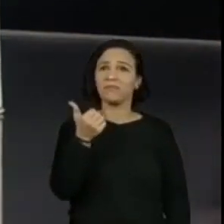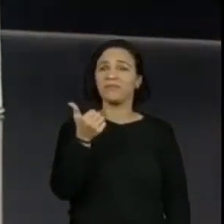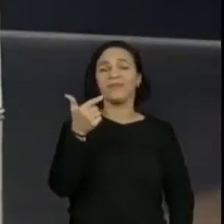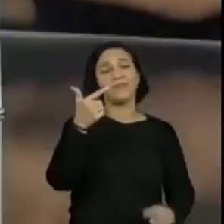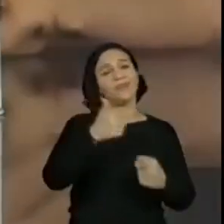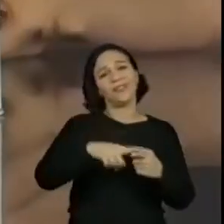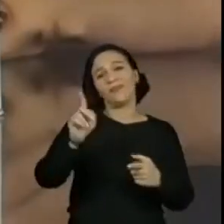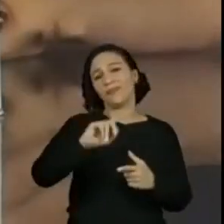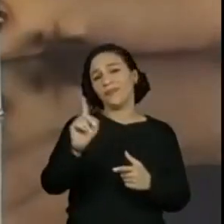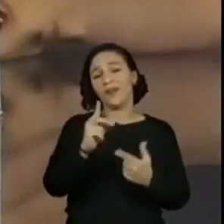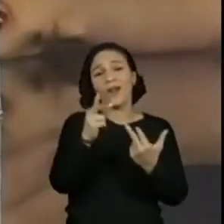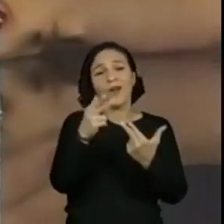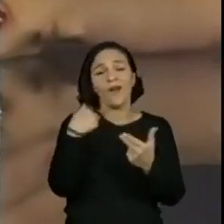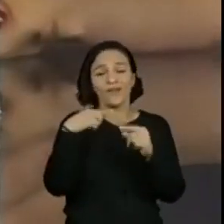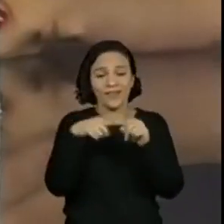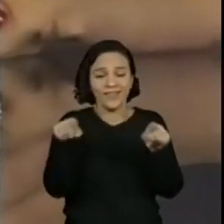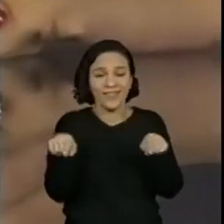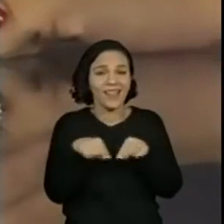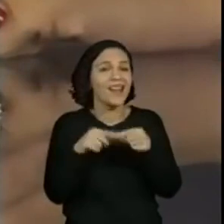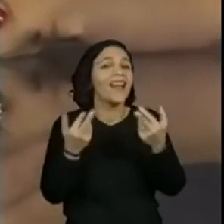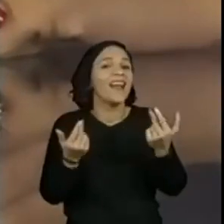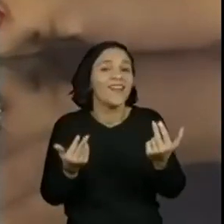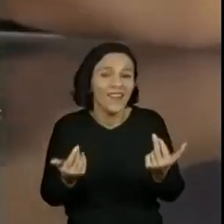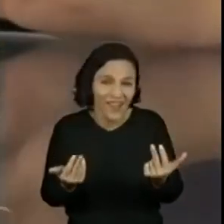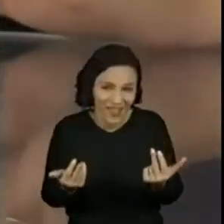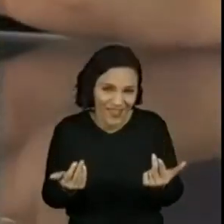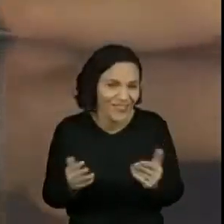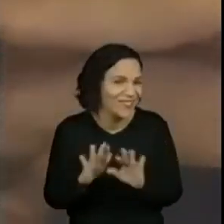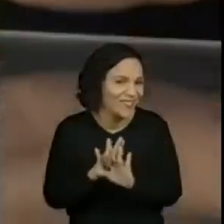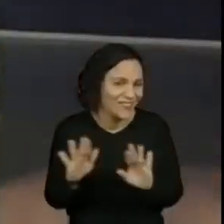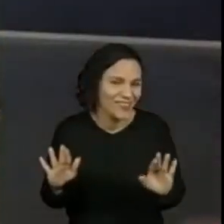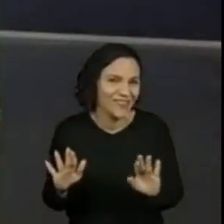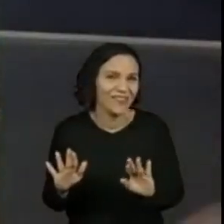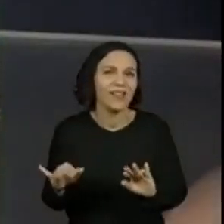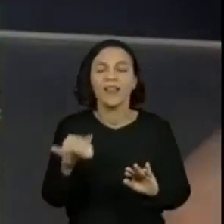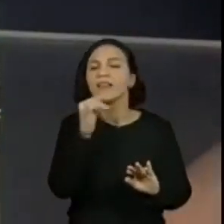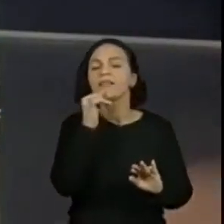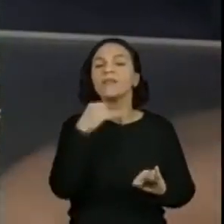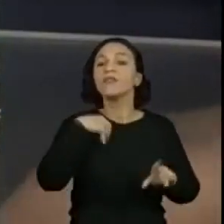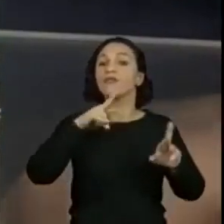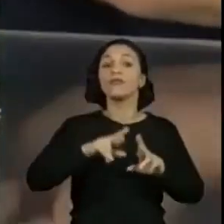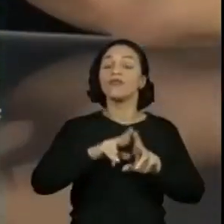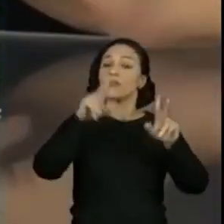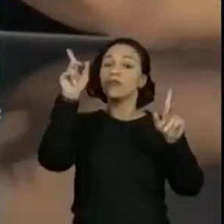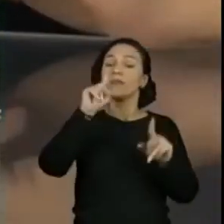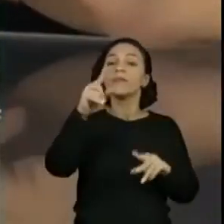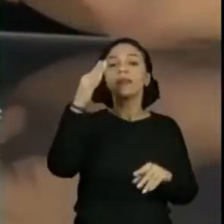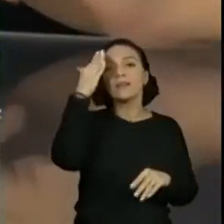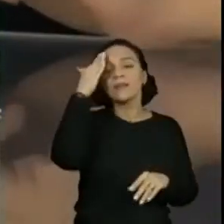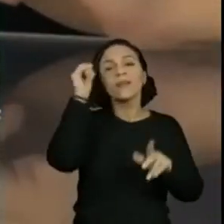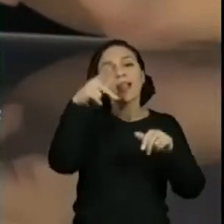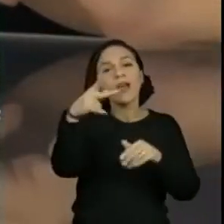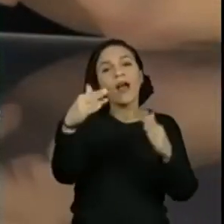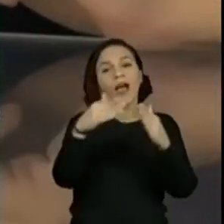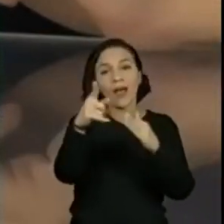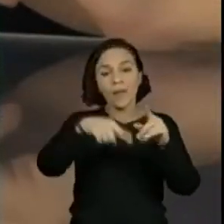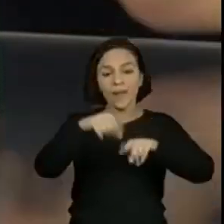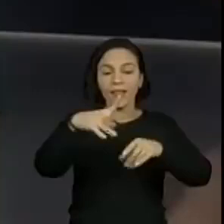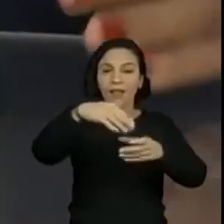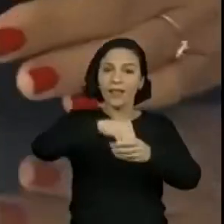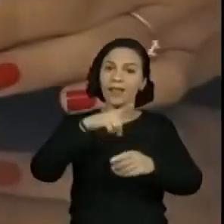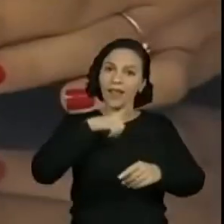que é igualzinho que a gente faz na sala agora de aula. Agora ficou melhor. Isso. A gente não quis pegar nada tão diferente para eles saberem que eles podem usar o do material